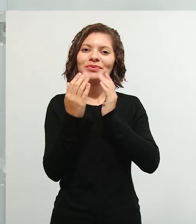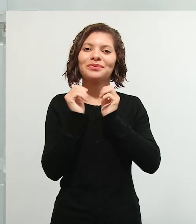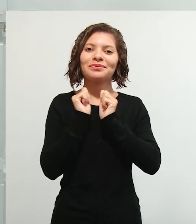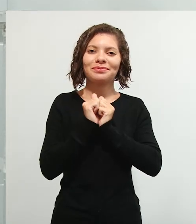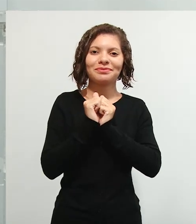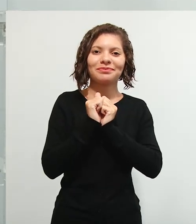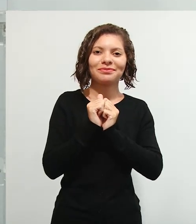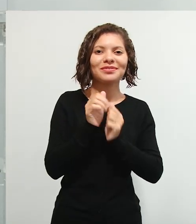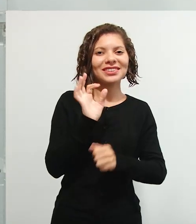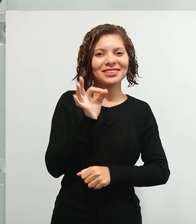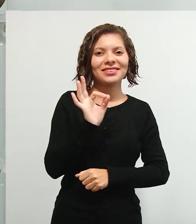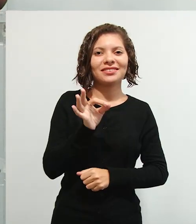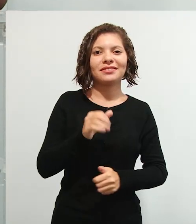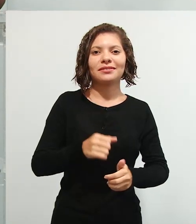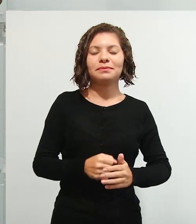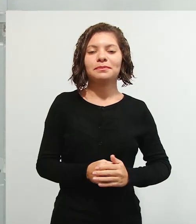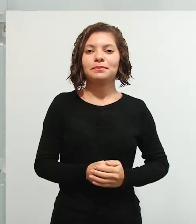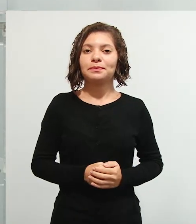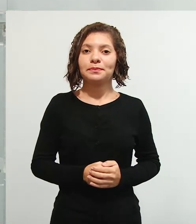vocês, tá certo?